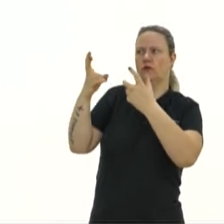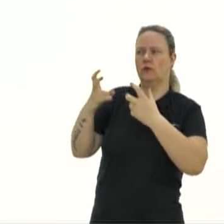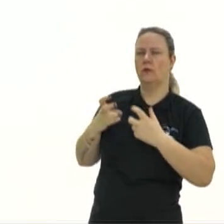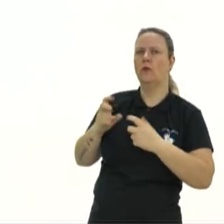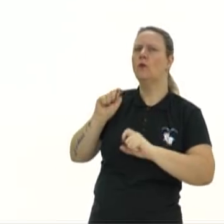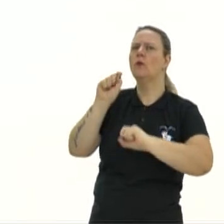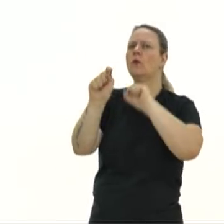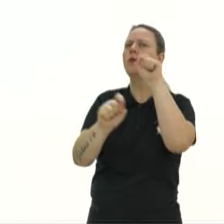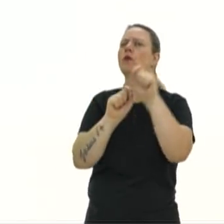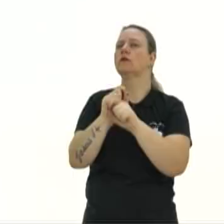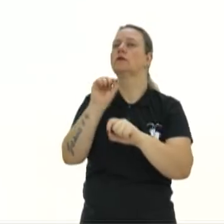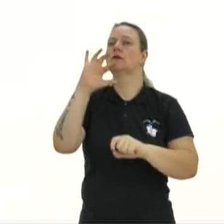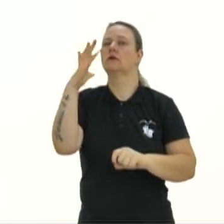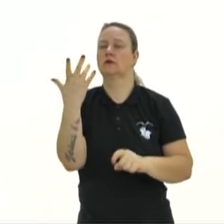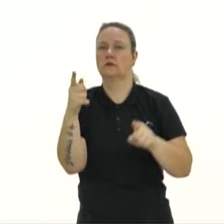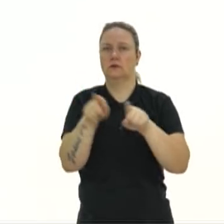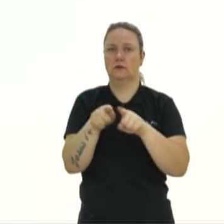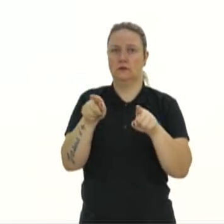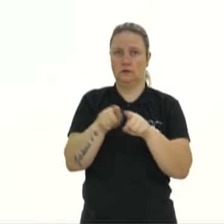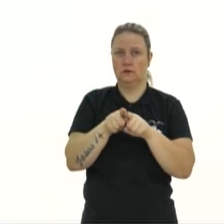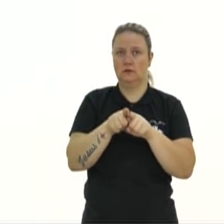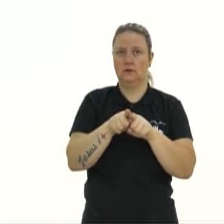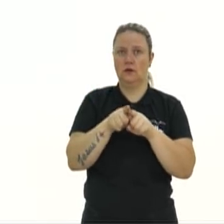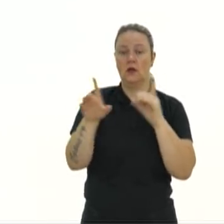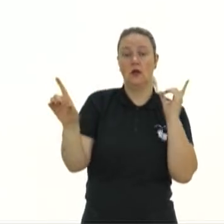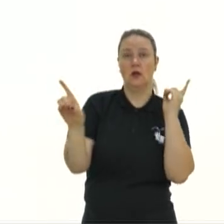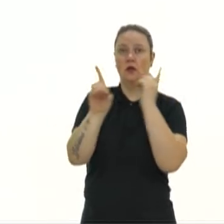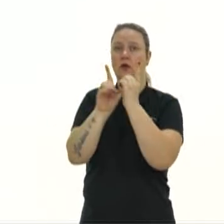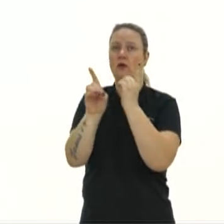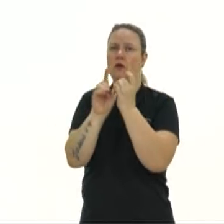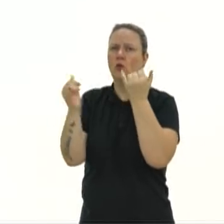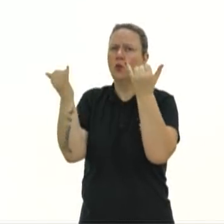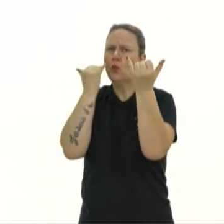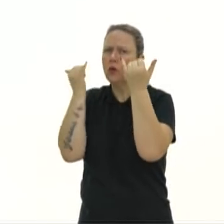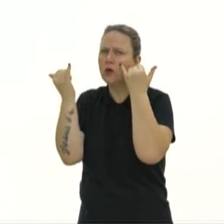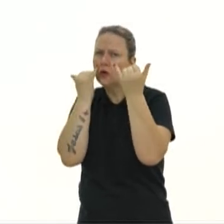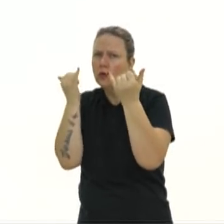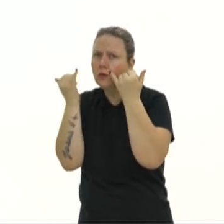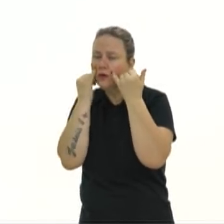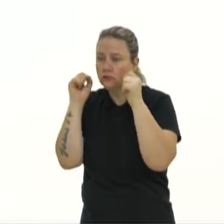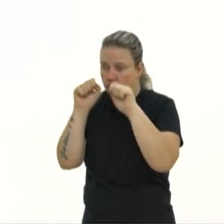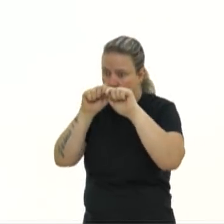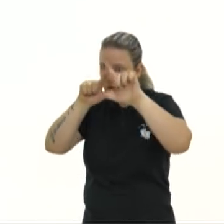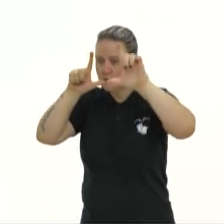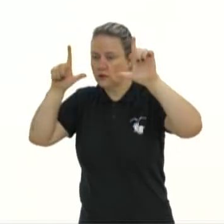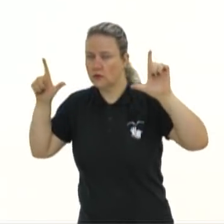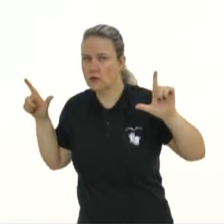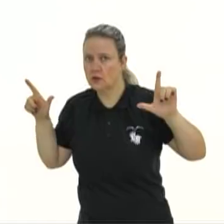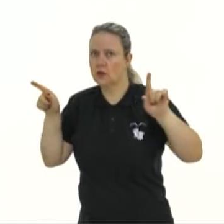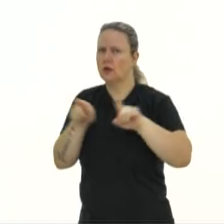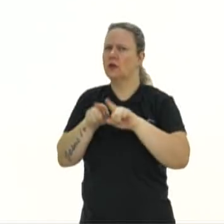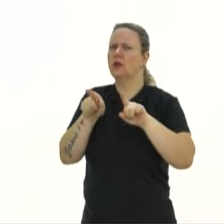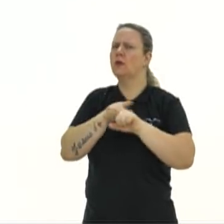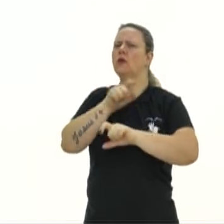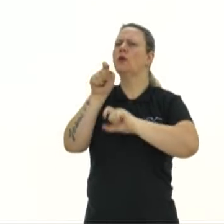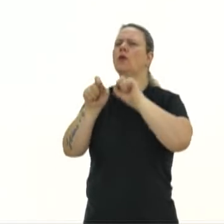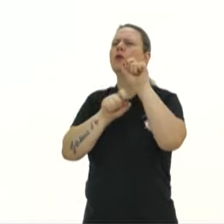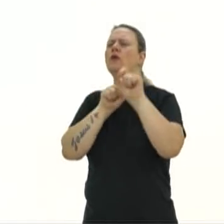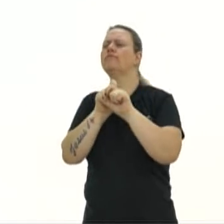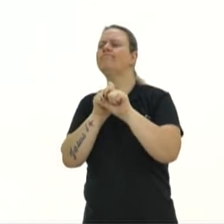e eventuais decorrências, localizar informações explícitas, inferir informações